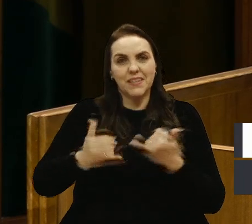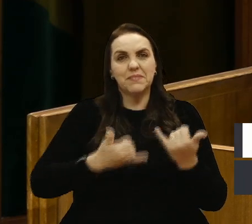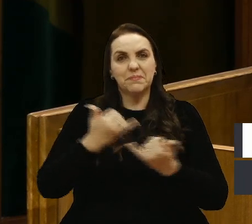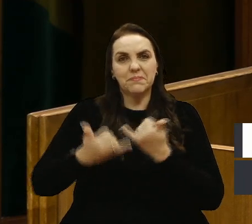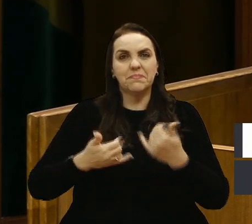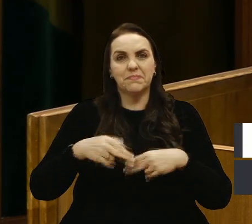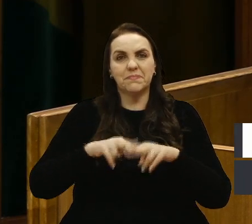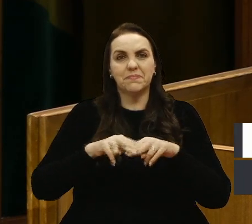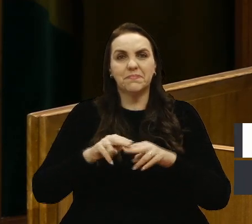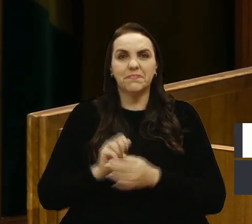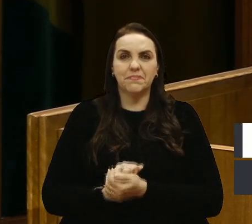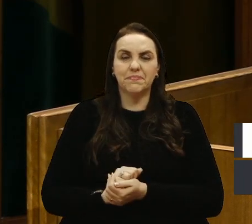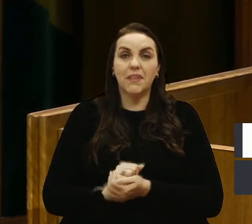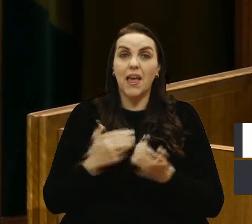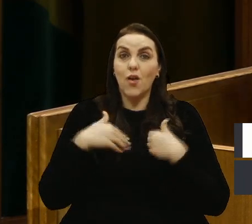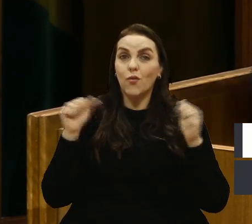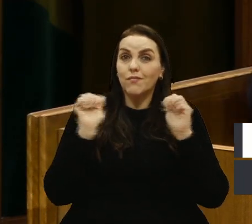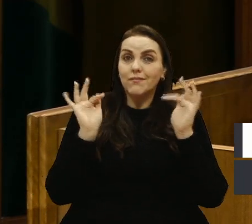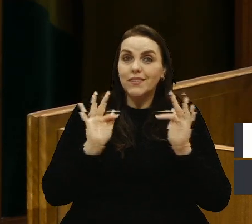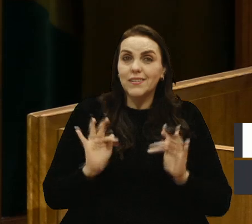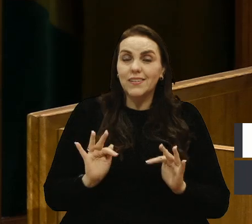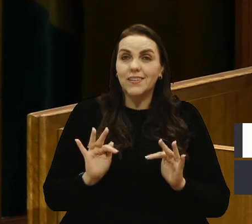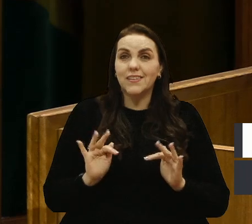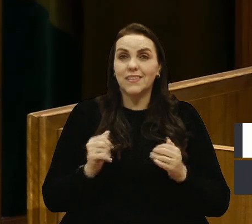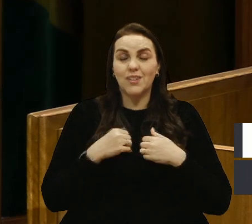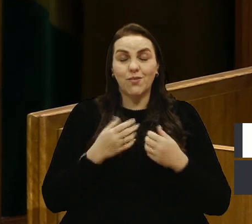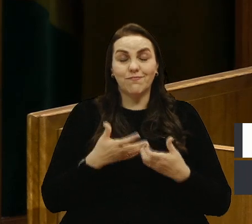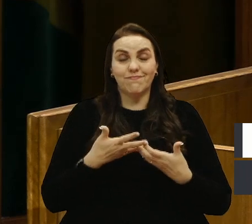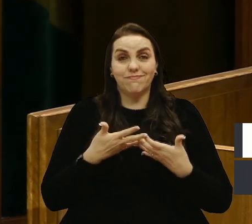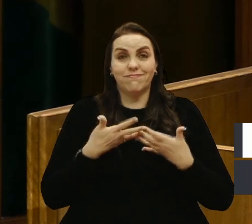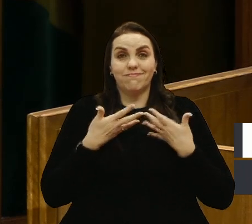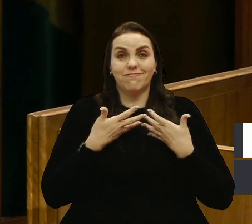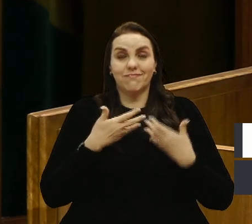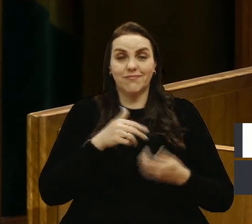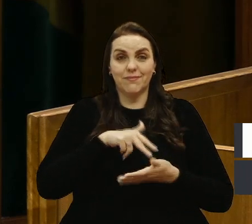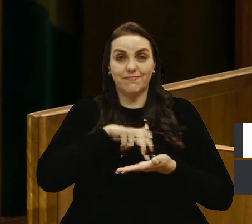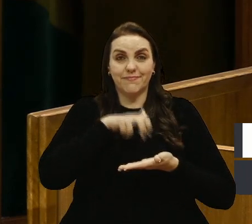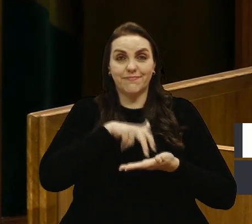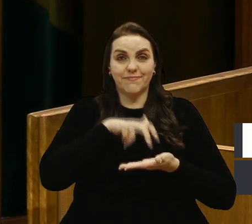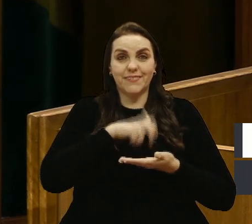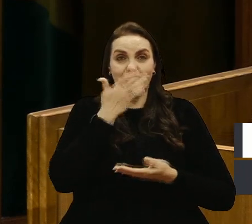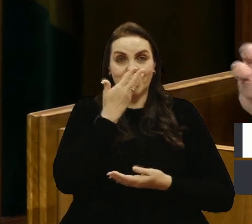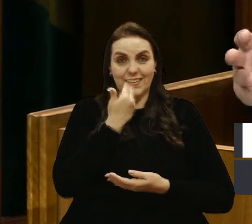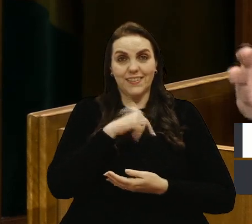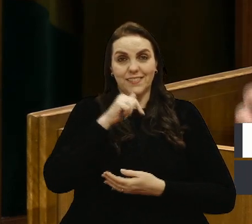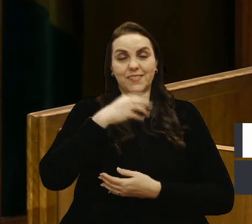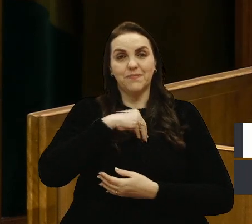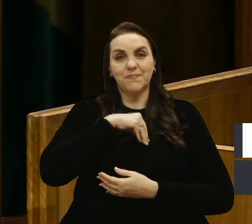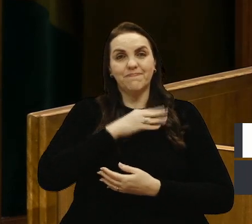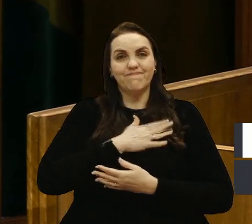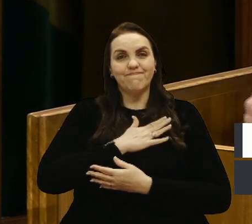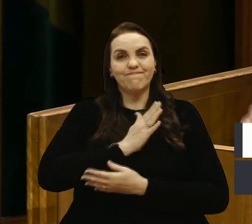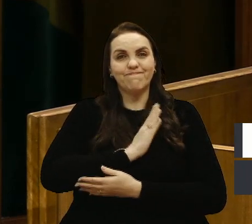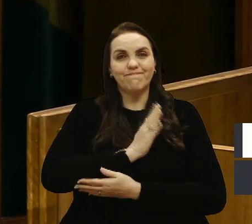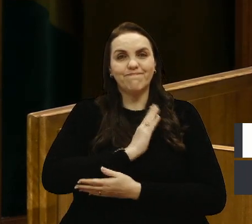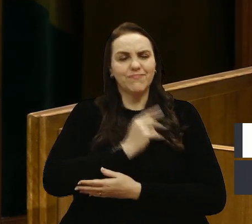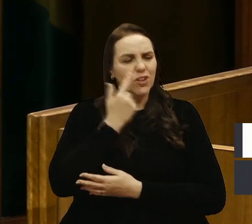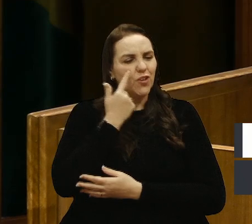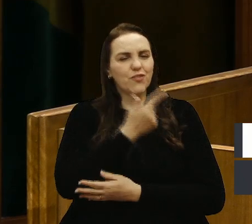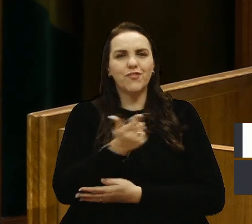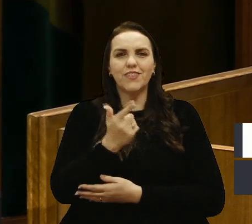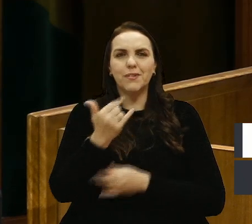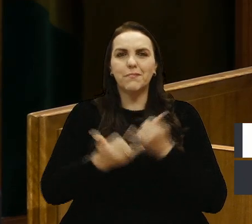acredito, e eu fiquei feliz, né? Eu reanimei a criança que existe dentro de mim. Quando eu fui naquela praça, eu vi aqueles